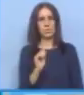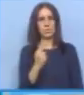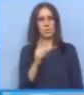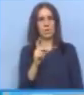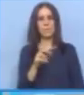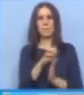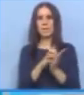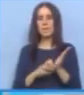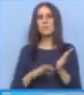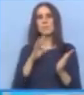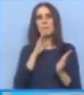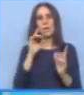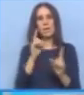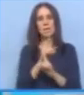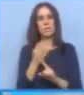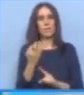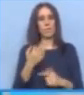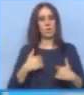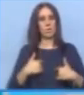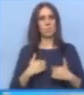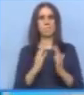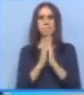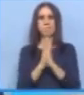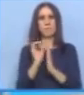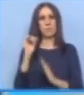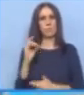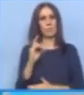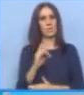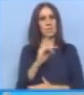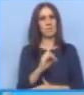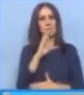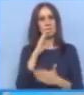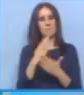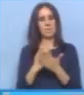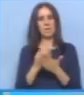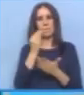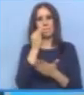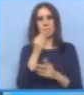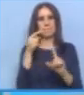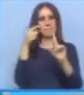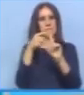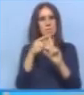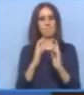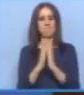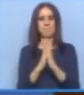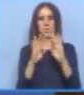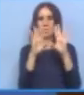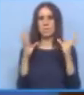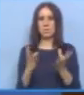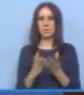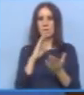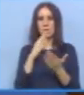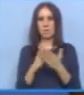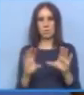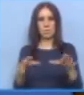e até cânticos na liturgia próprios da Bolívia, para dar essa dimensão também da missão da Igreja Universal para a